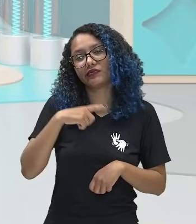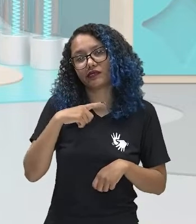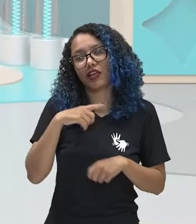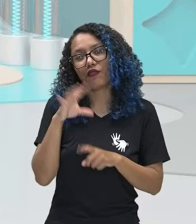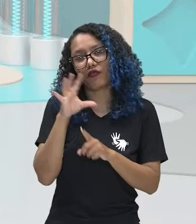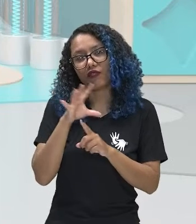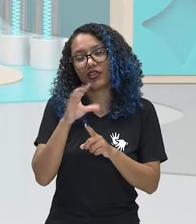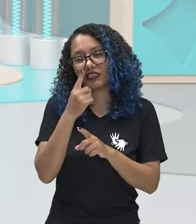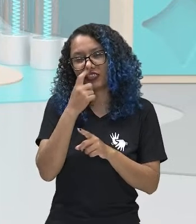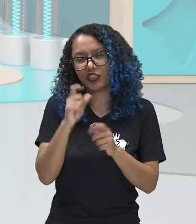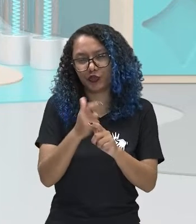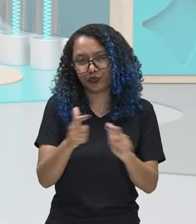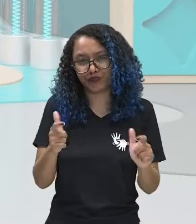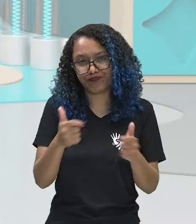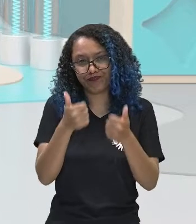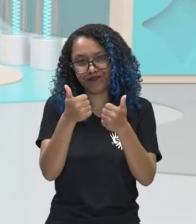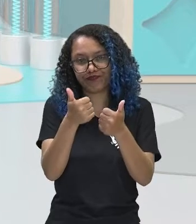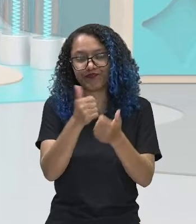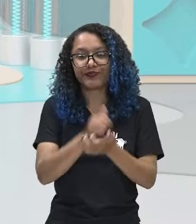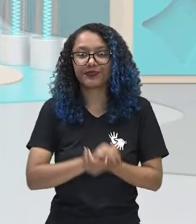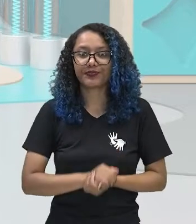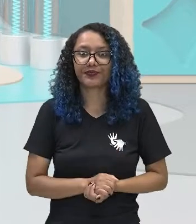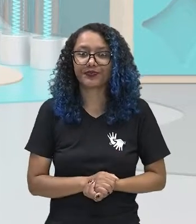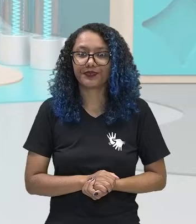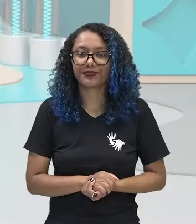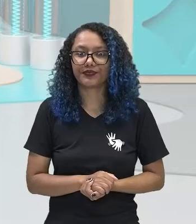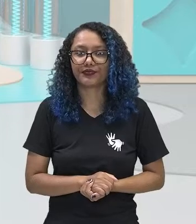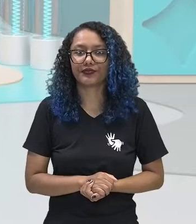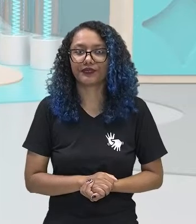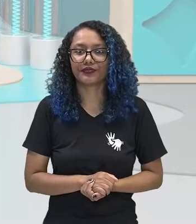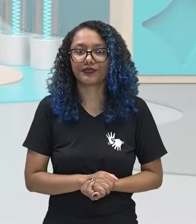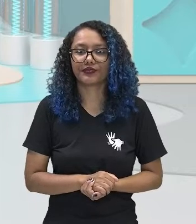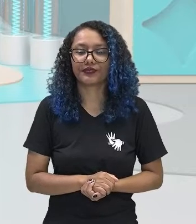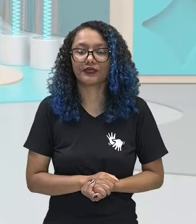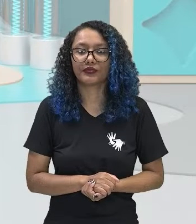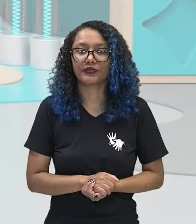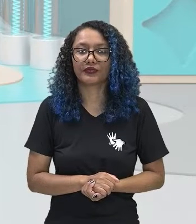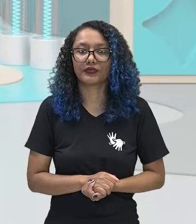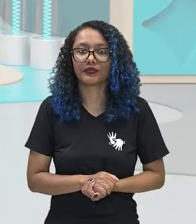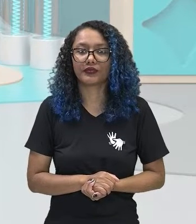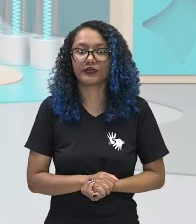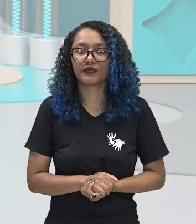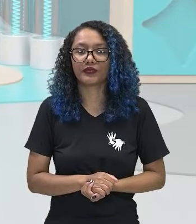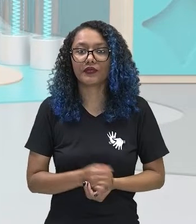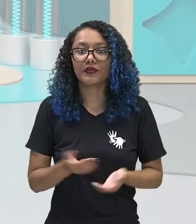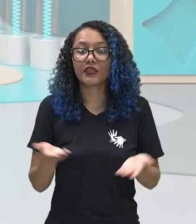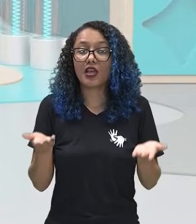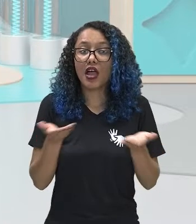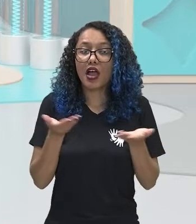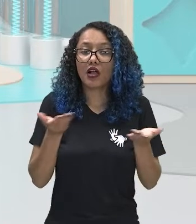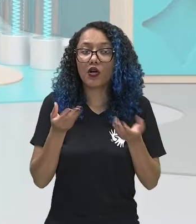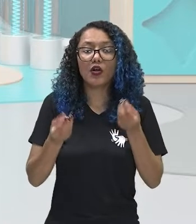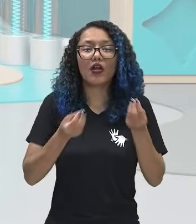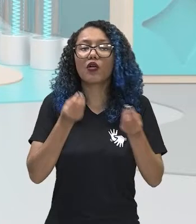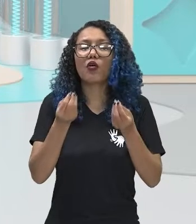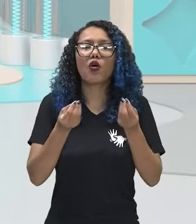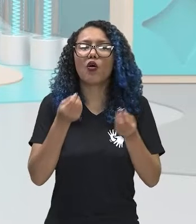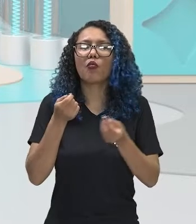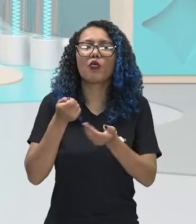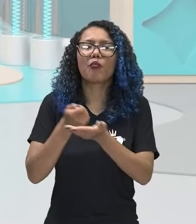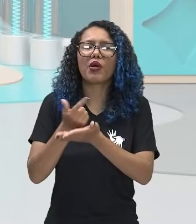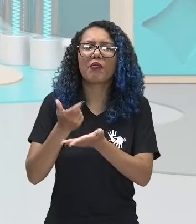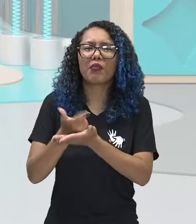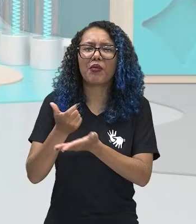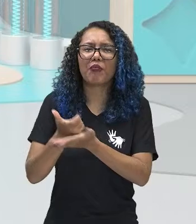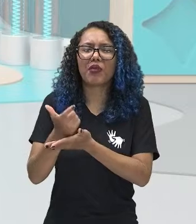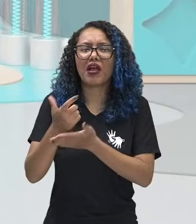ponto para a nossa reflexão. Vamos então entender como é que se dá, que se processa o consumismo, né? Vamos lá,